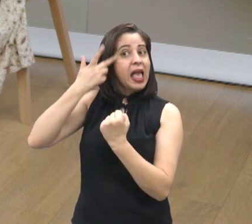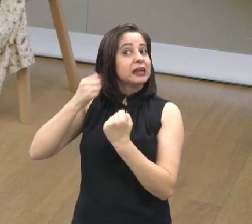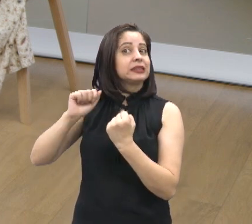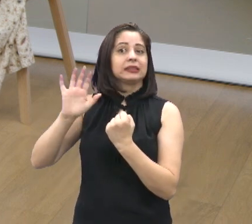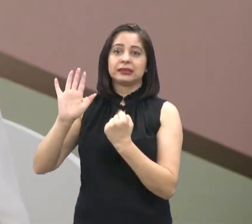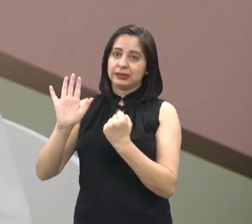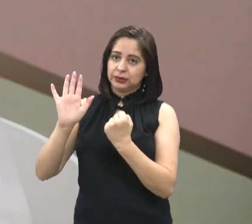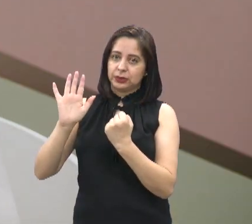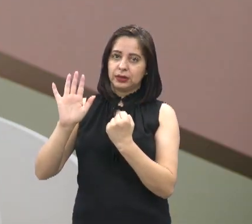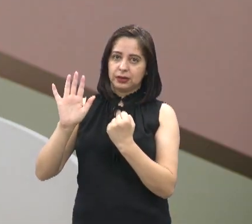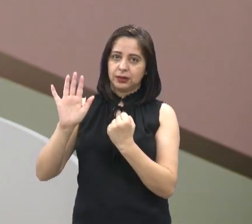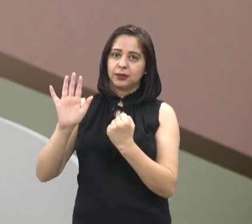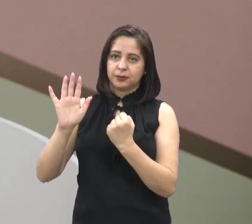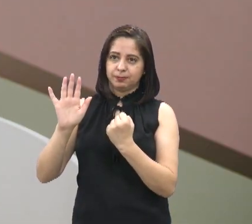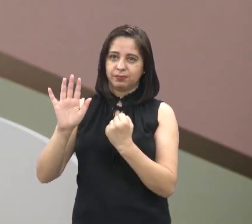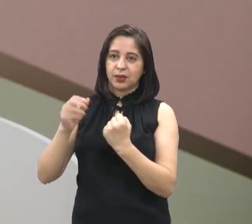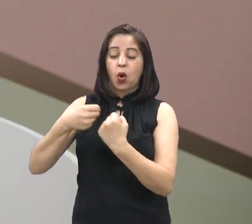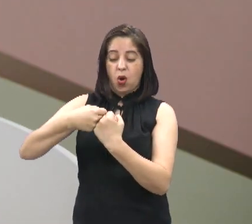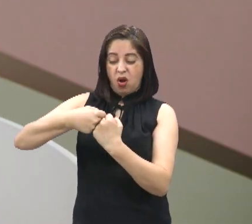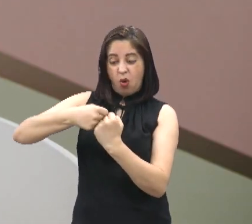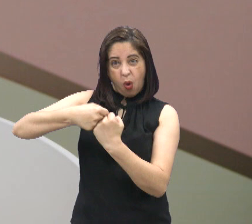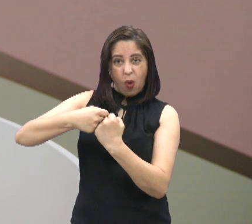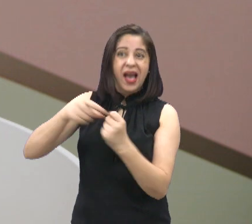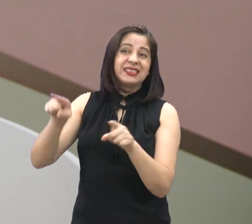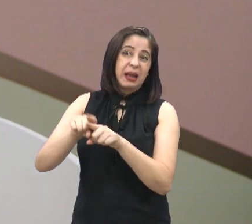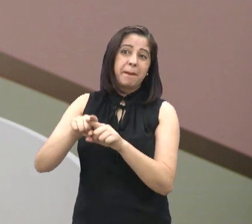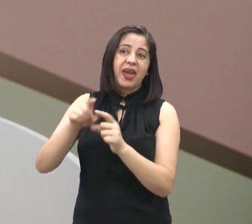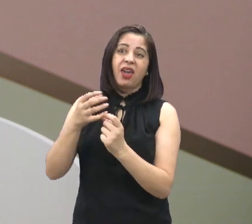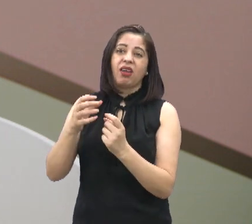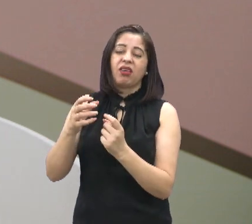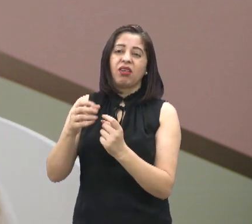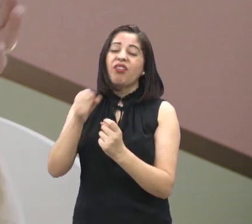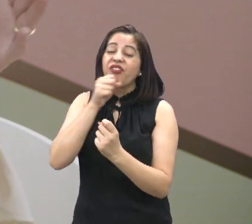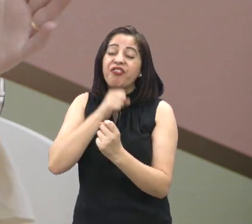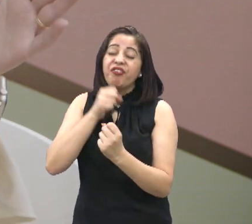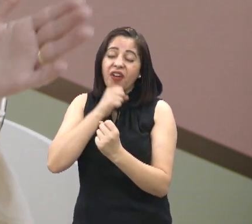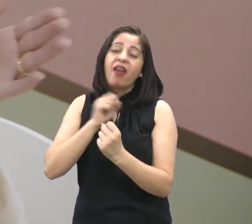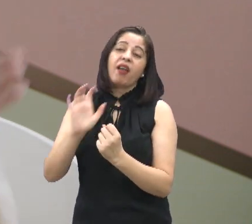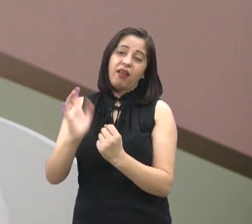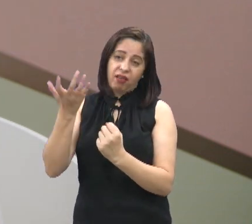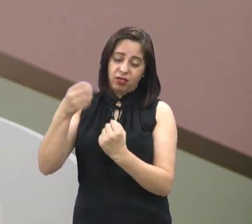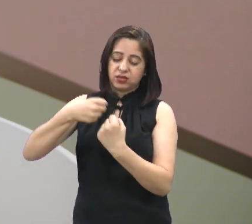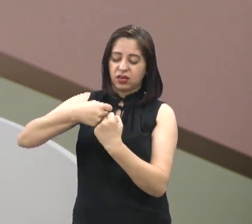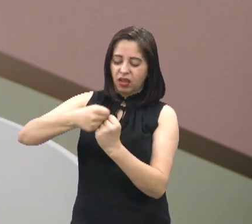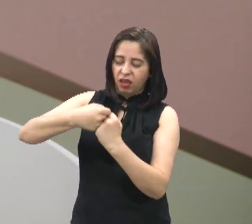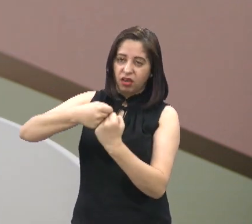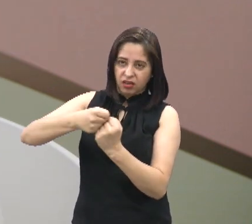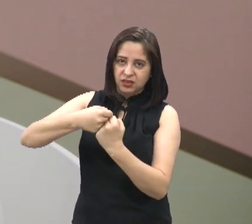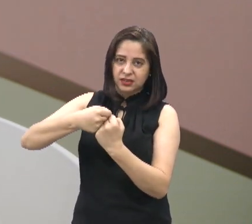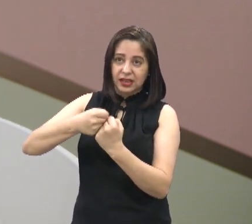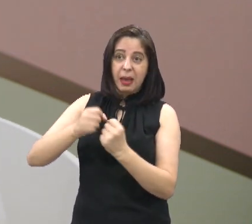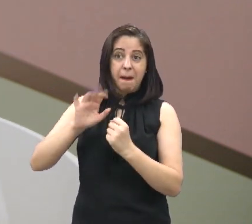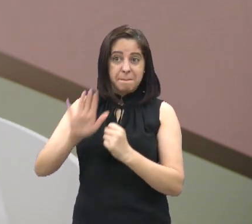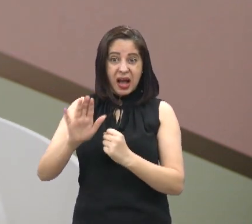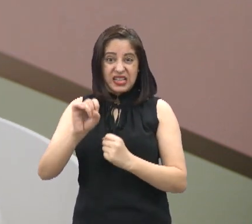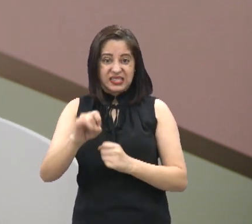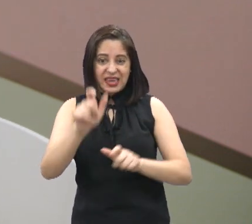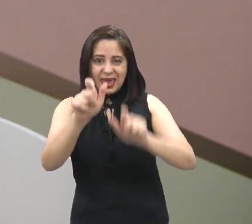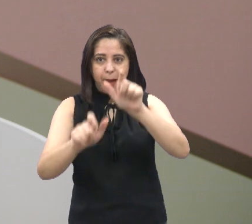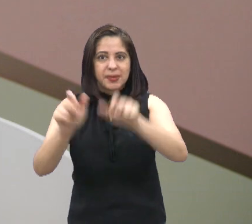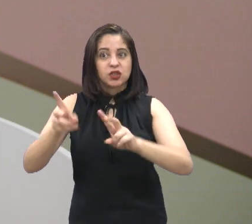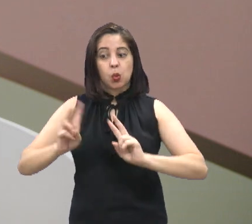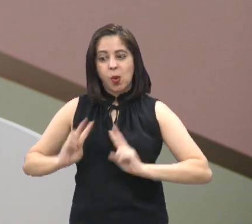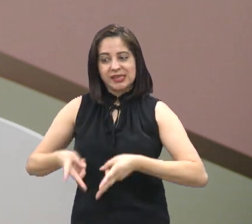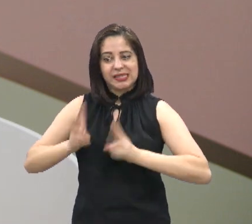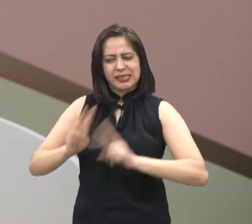vamos falar entre aspas, um envelhecimento articular, né? Mas sabemos que o paciente que faz a prática de atividade física e ele,